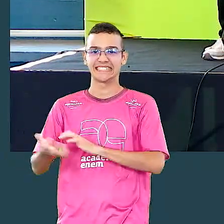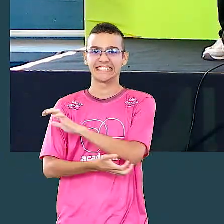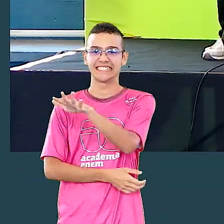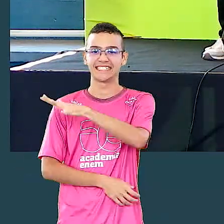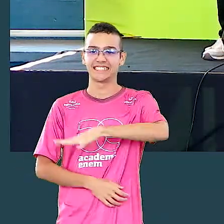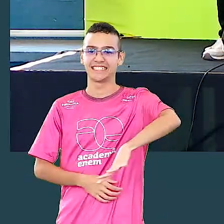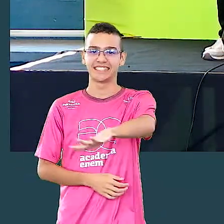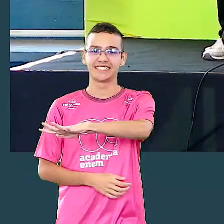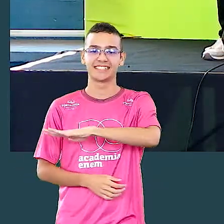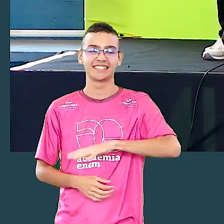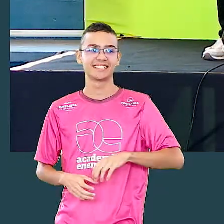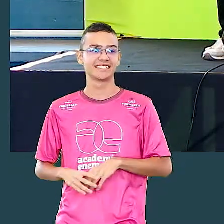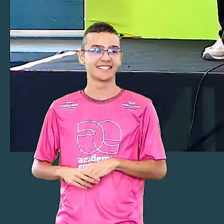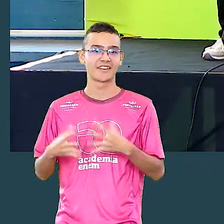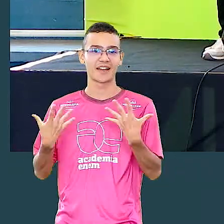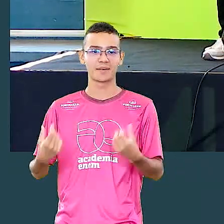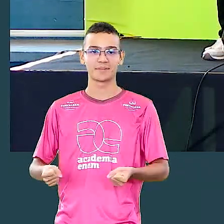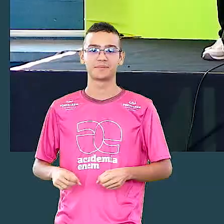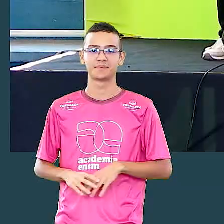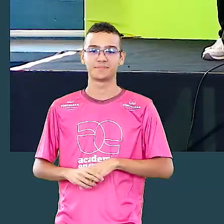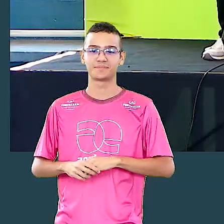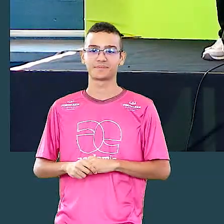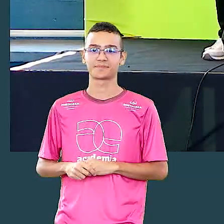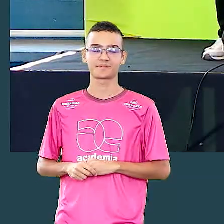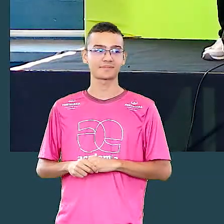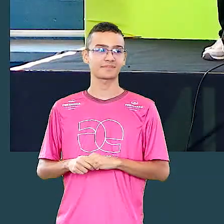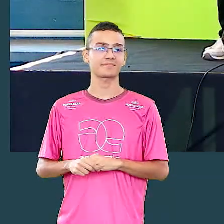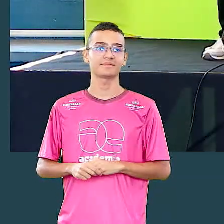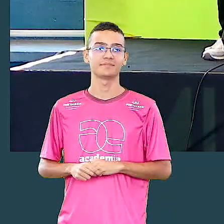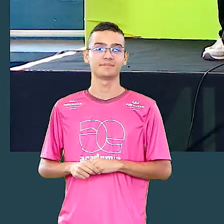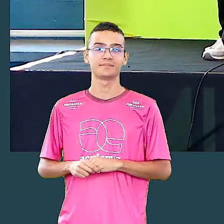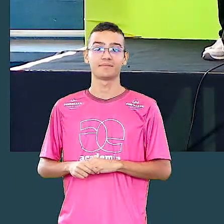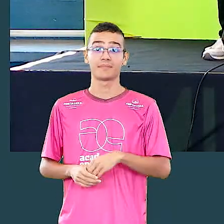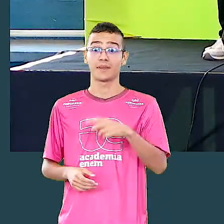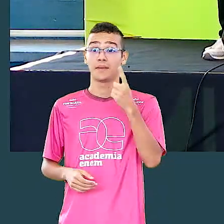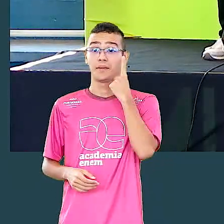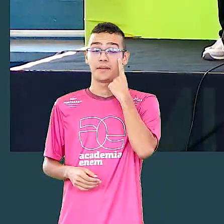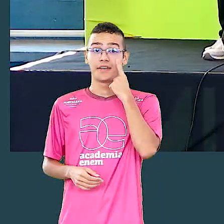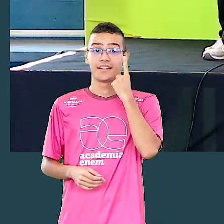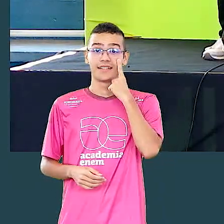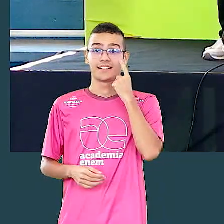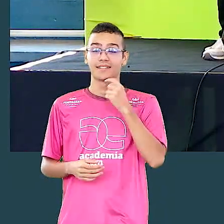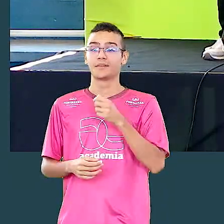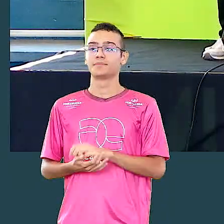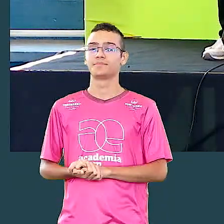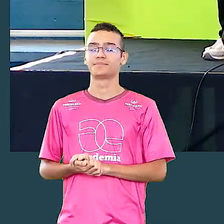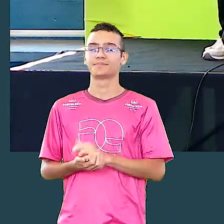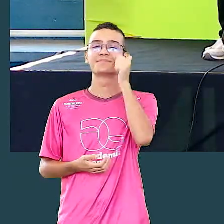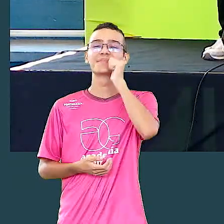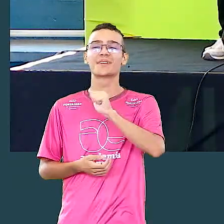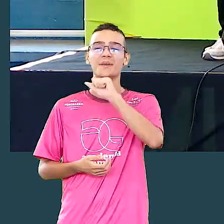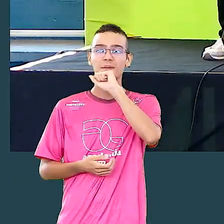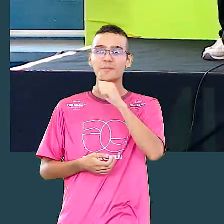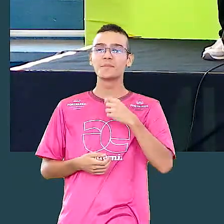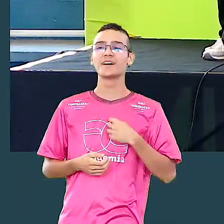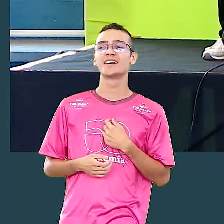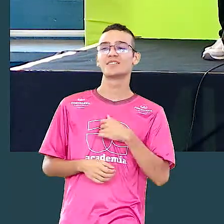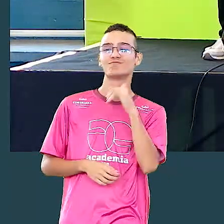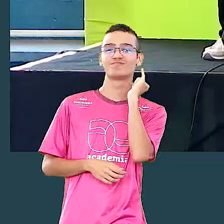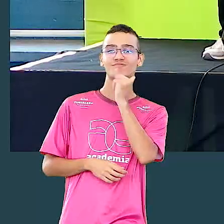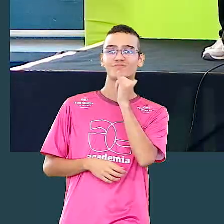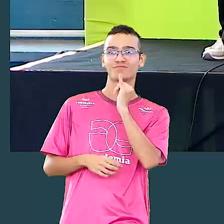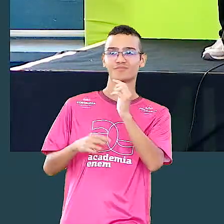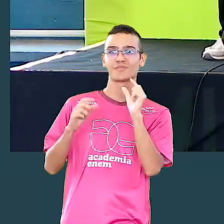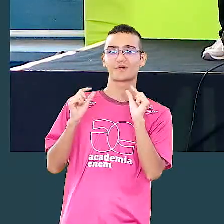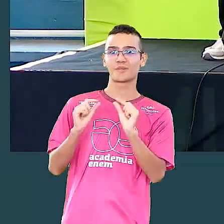Vamos, meus amores, vamos. Pessoal, atenção para vocês. Mãe, eu tenho um recado para a senhora. Para vocês